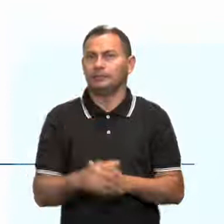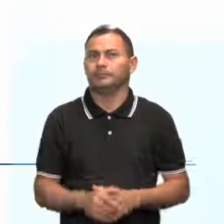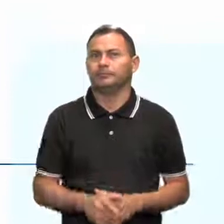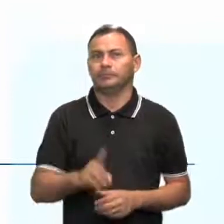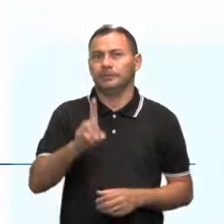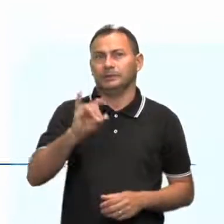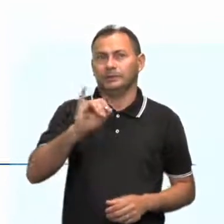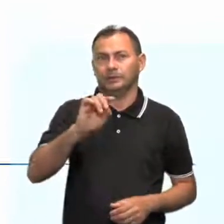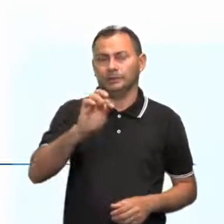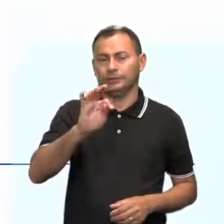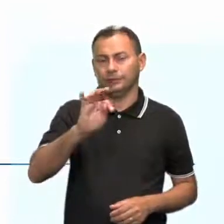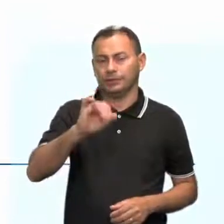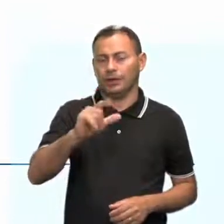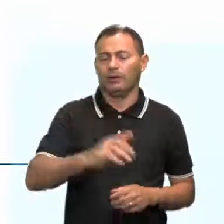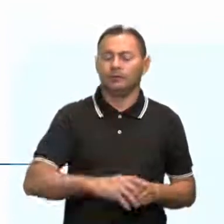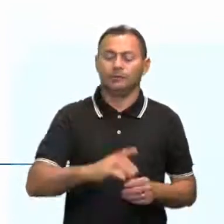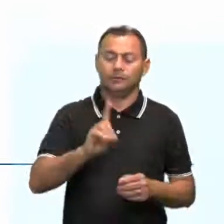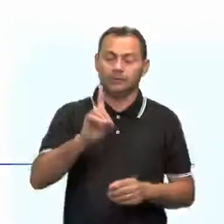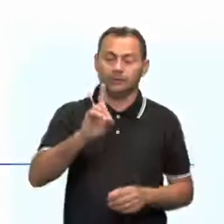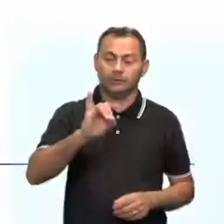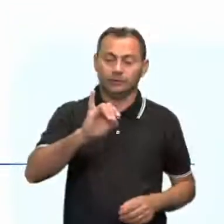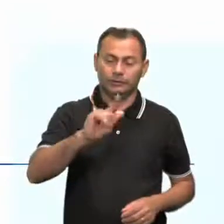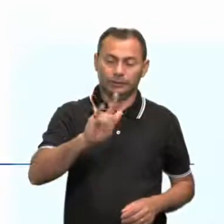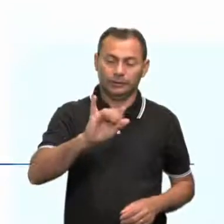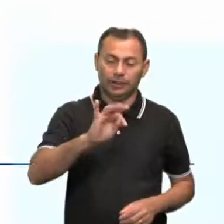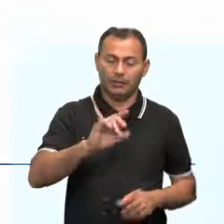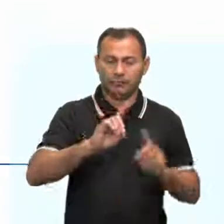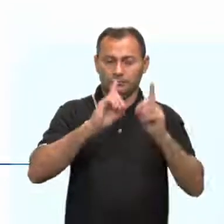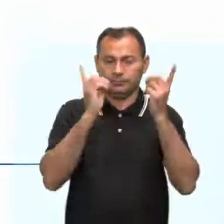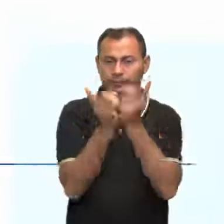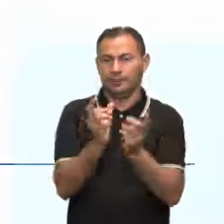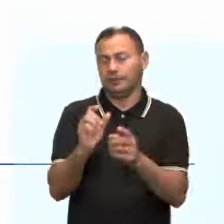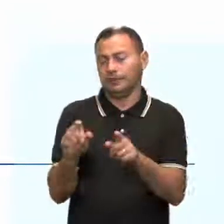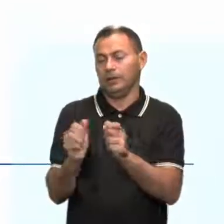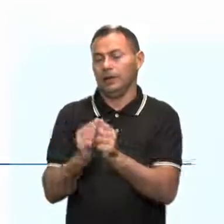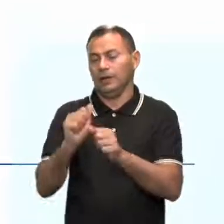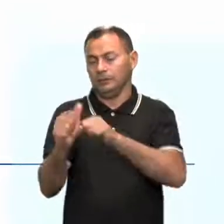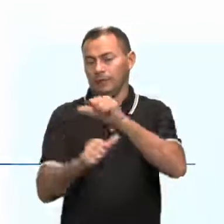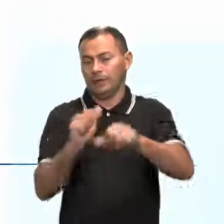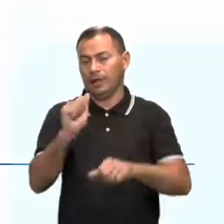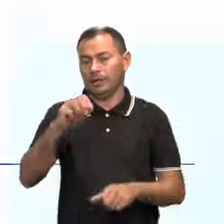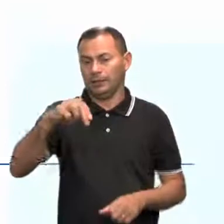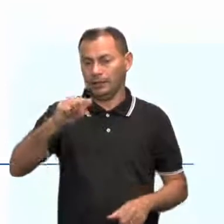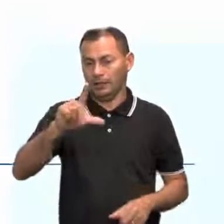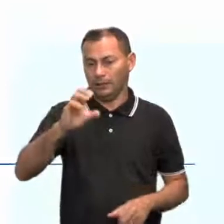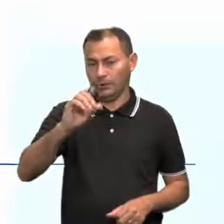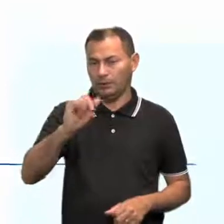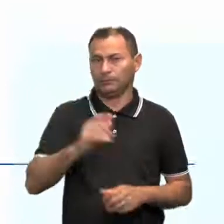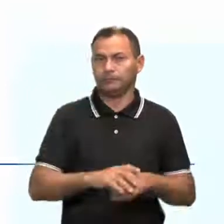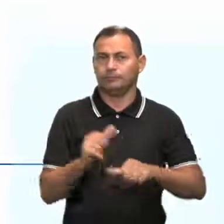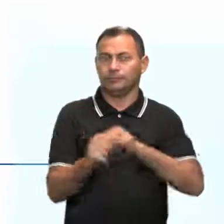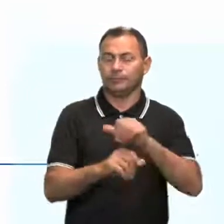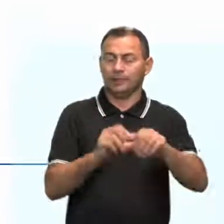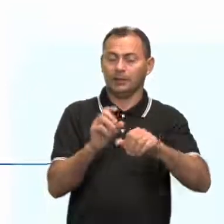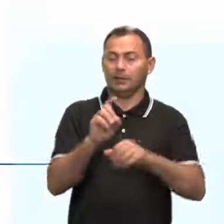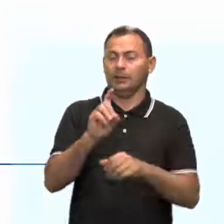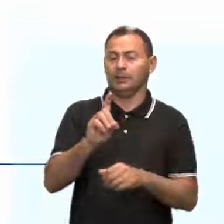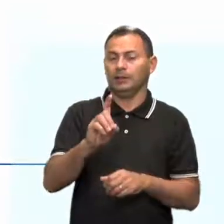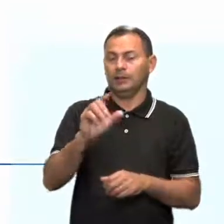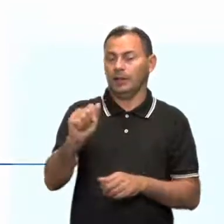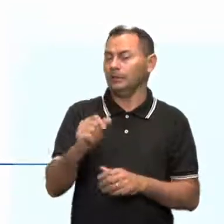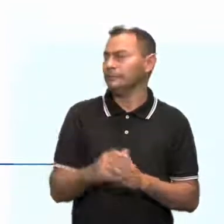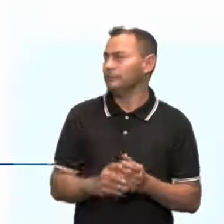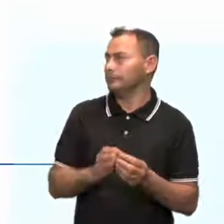digital analógica. O processo é o oposto. Você pega esse sinal, passa pelo conversor DA, só que você tem